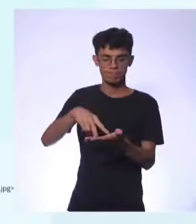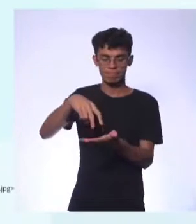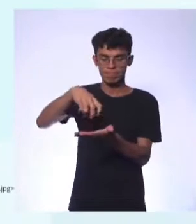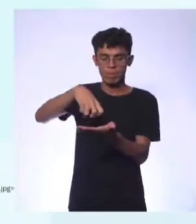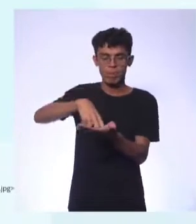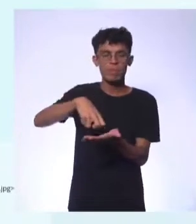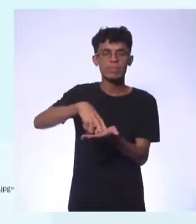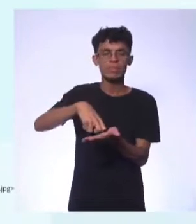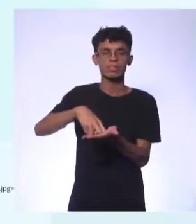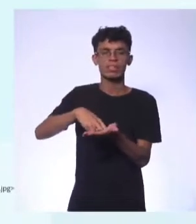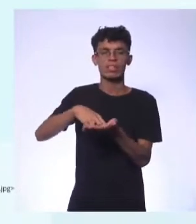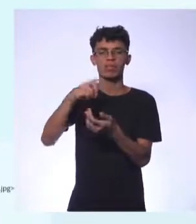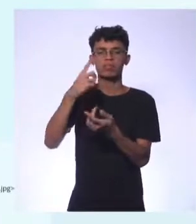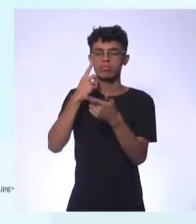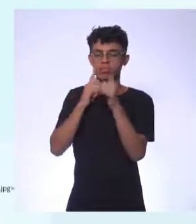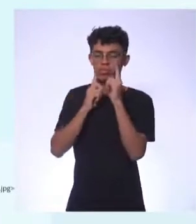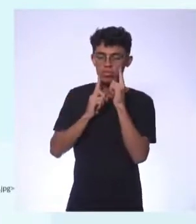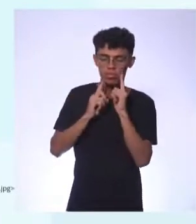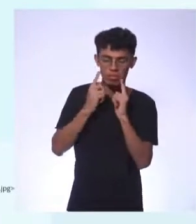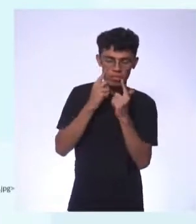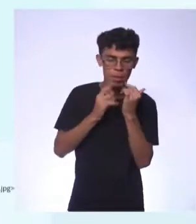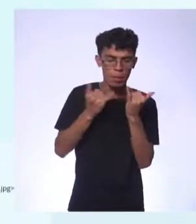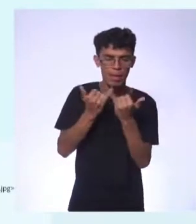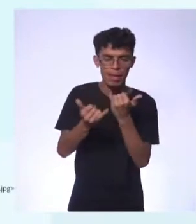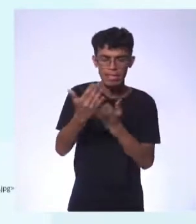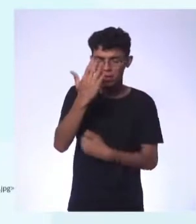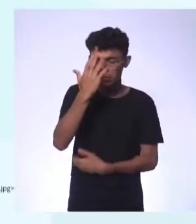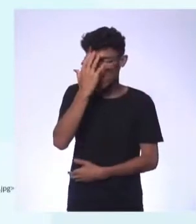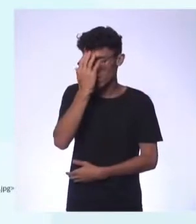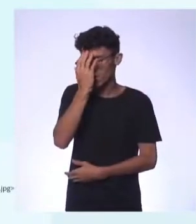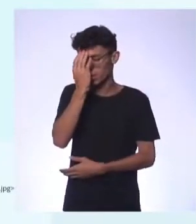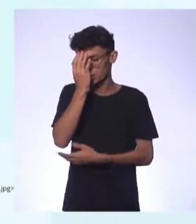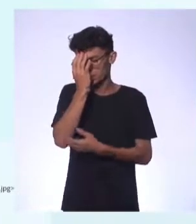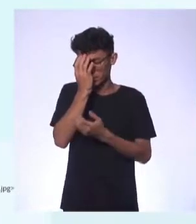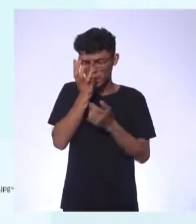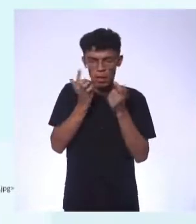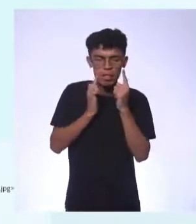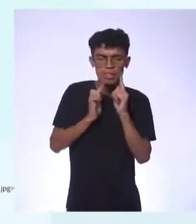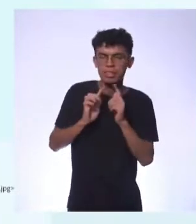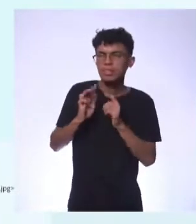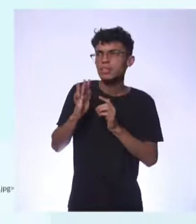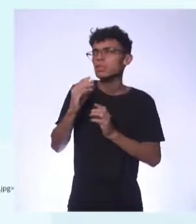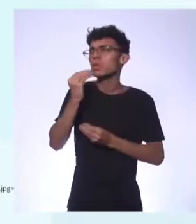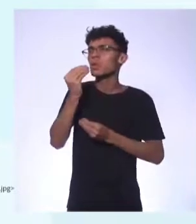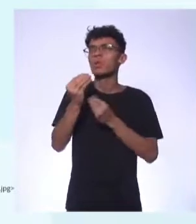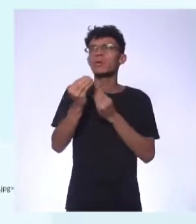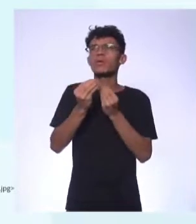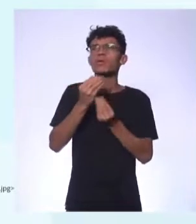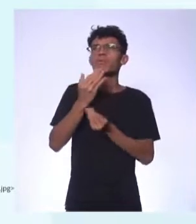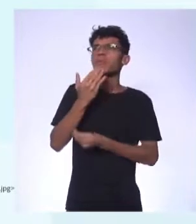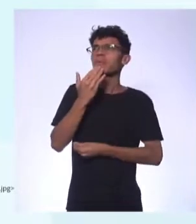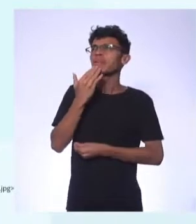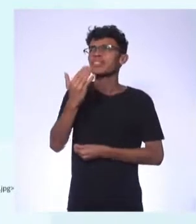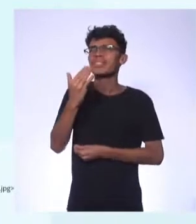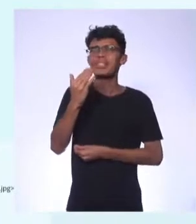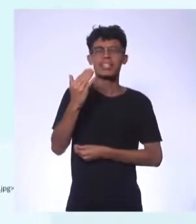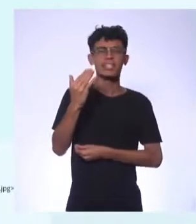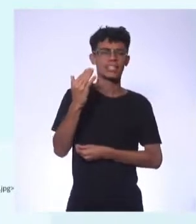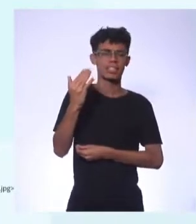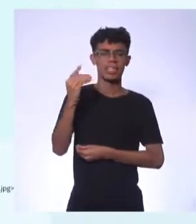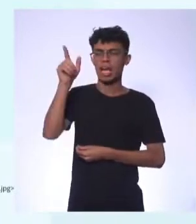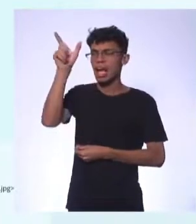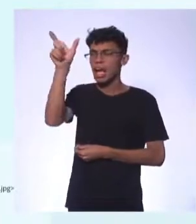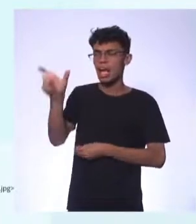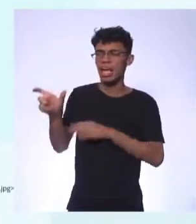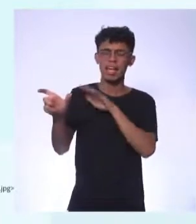e parece que está chorando porque está com as mãos no rosto, né? É como se diz assim, olha, aquele que poderia promover